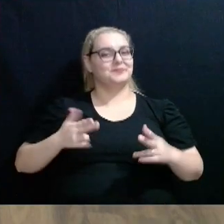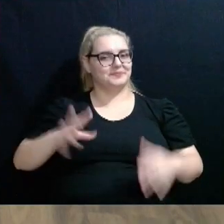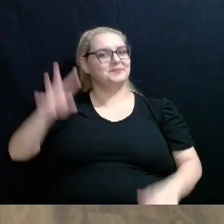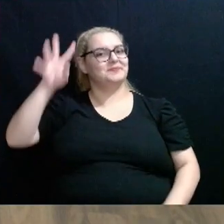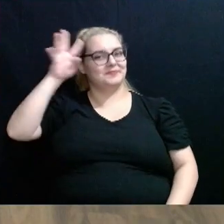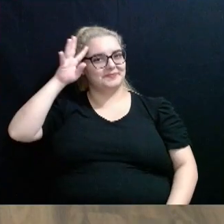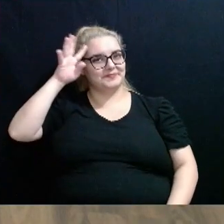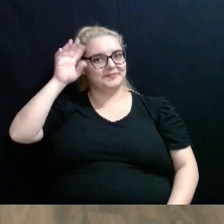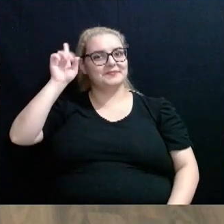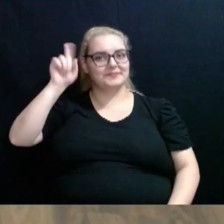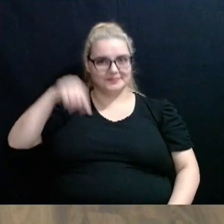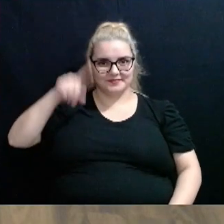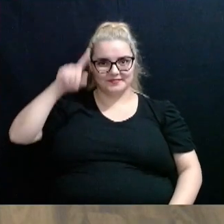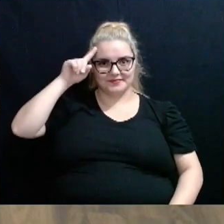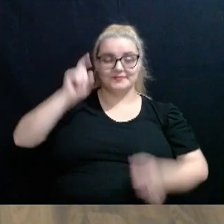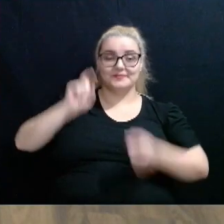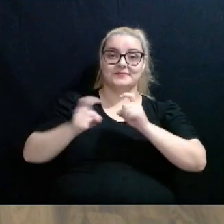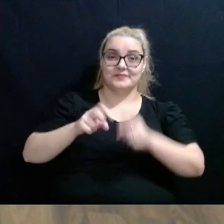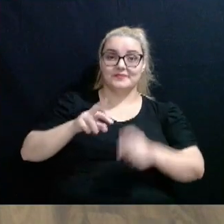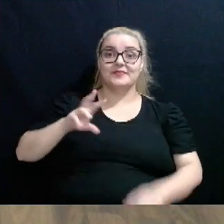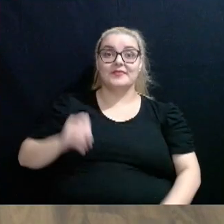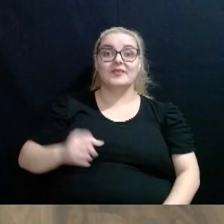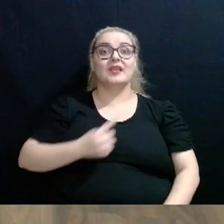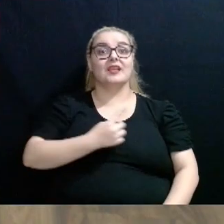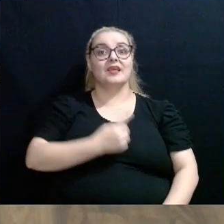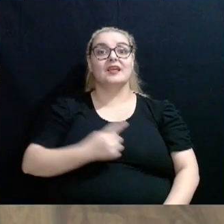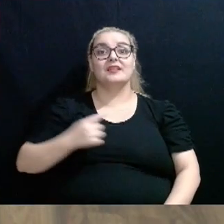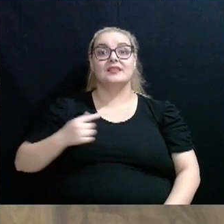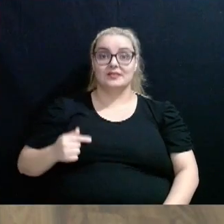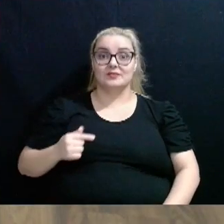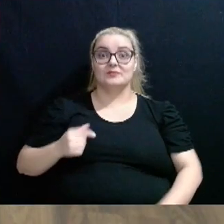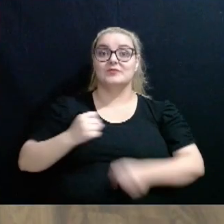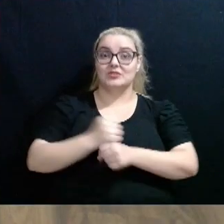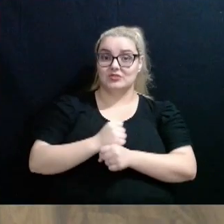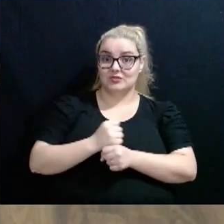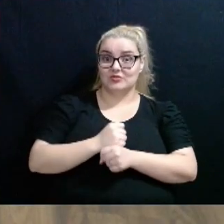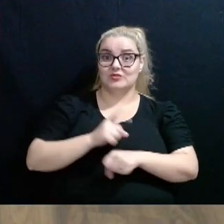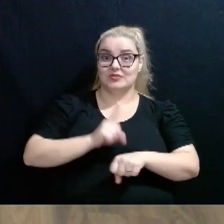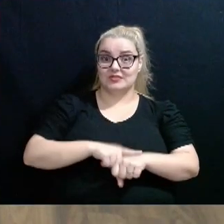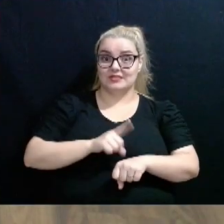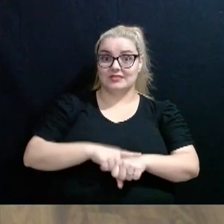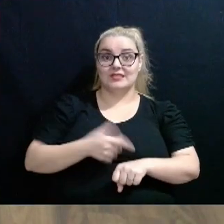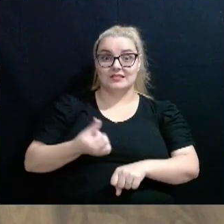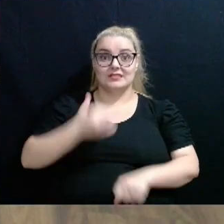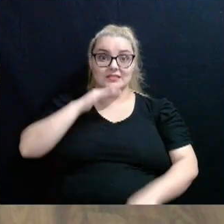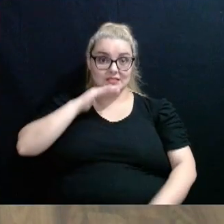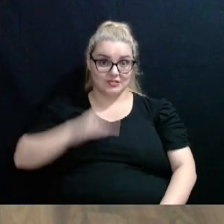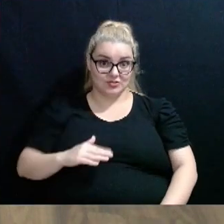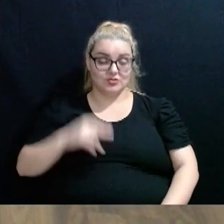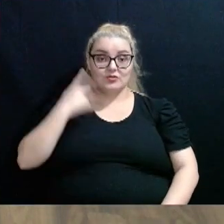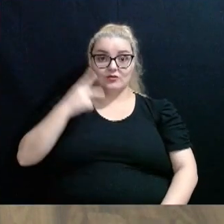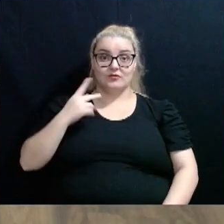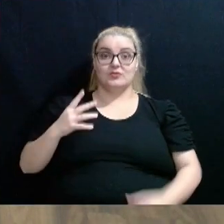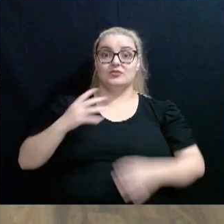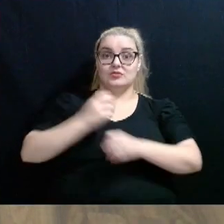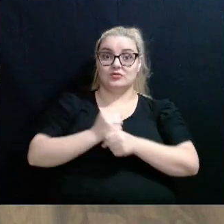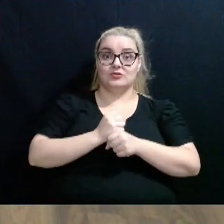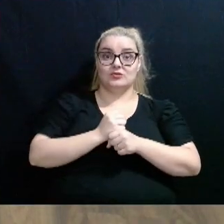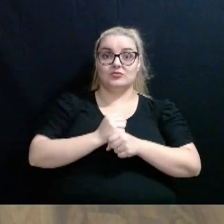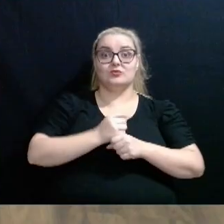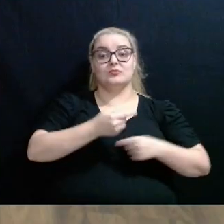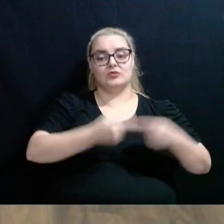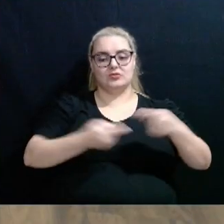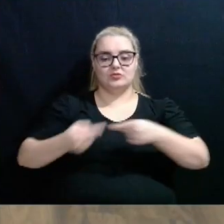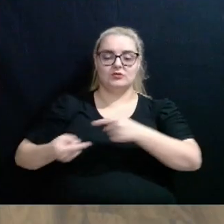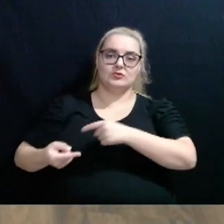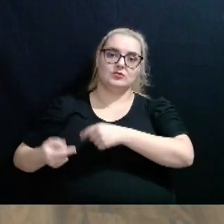de reunião ordinária, a 17ª do ano. A partir das 6 horas da tarde, os vereadores vão se reunir para discutirem e